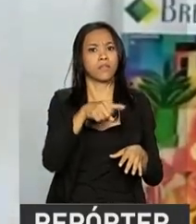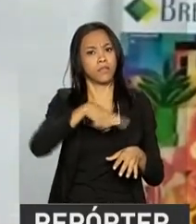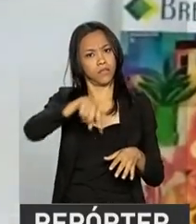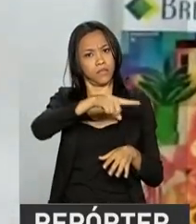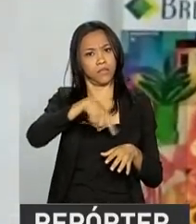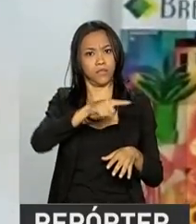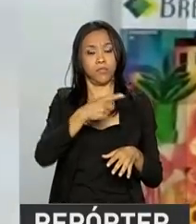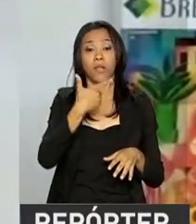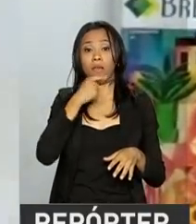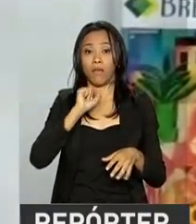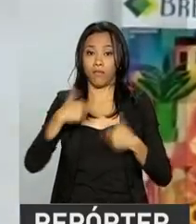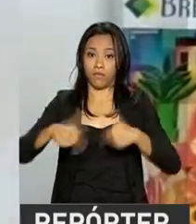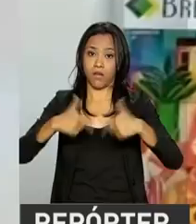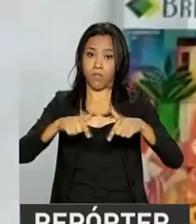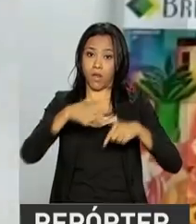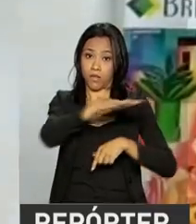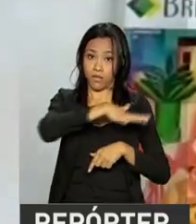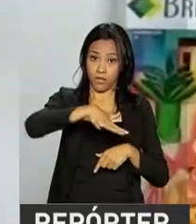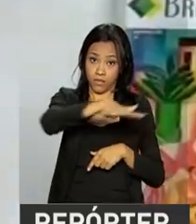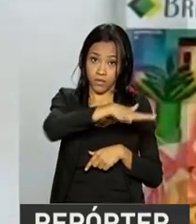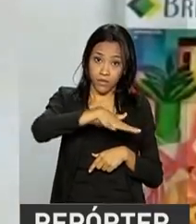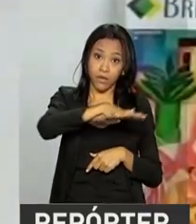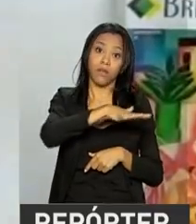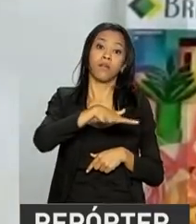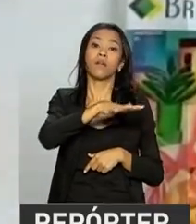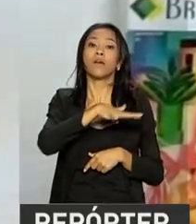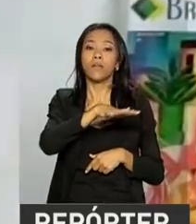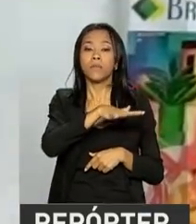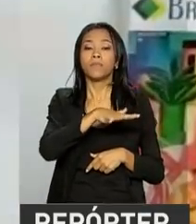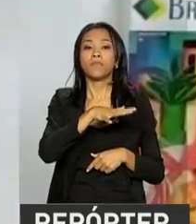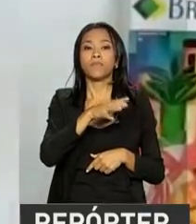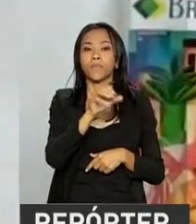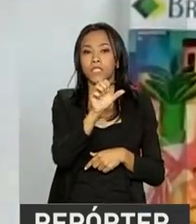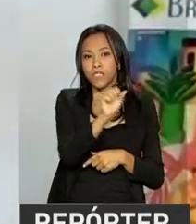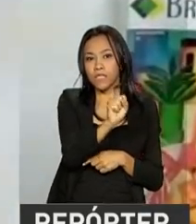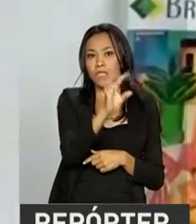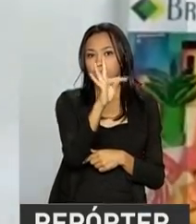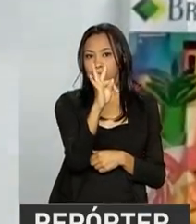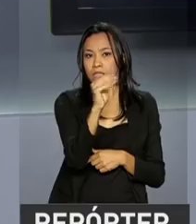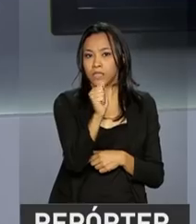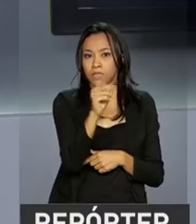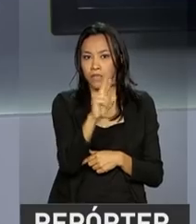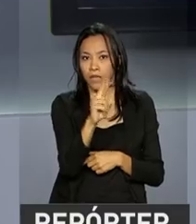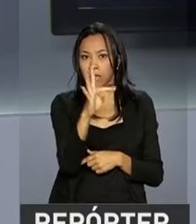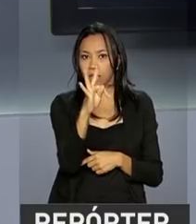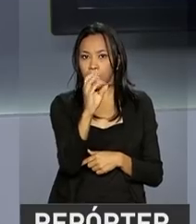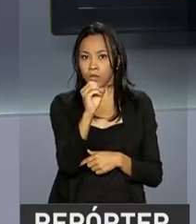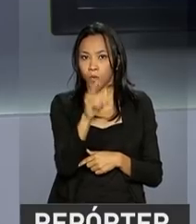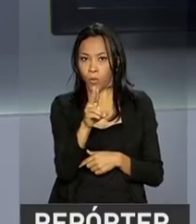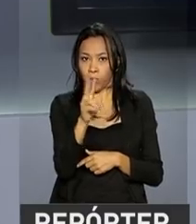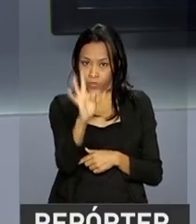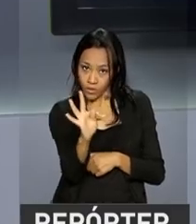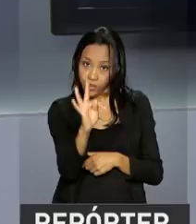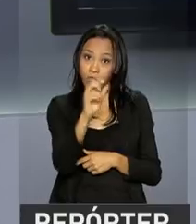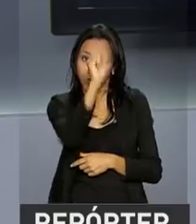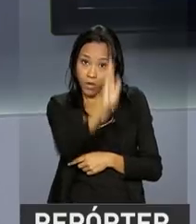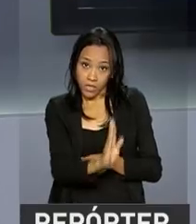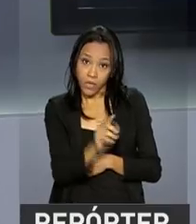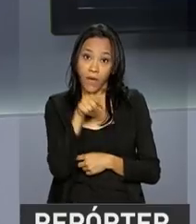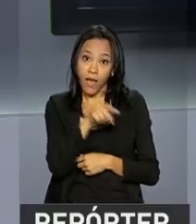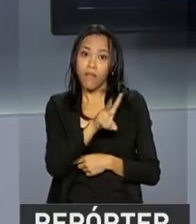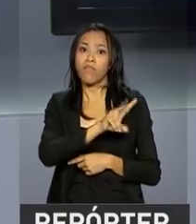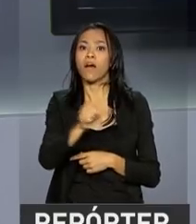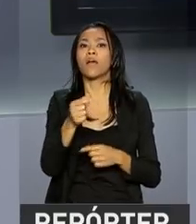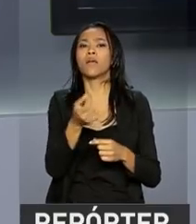empresário de startup que não tem muita estrutura e conhecimento nessa área. O Startup Brasil